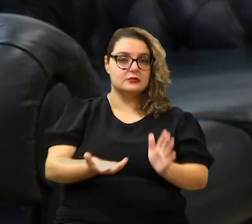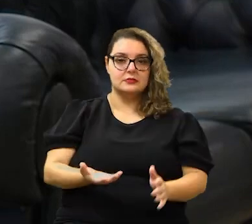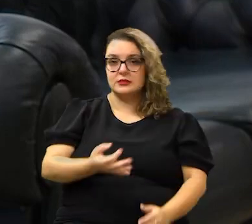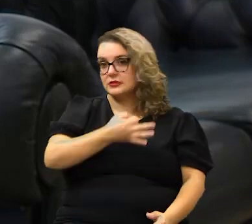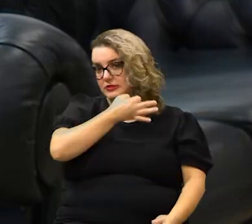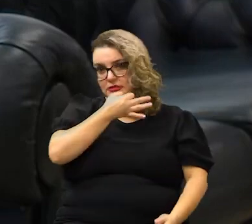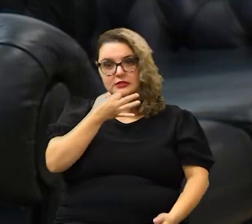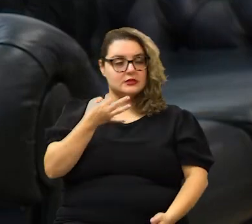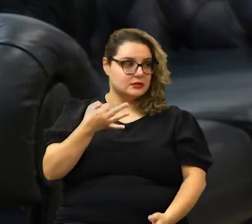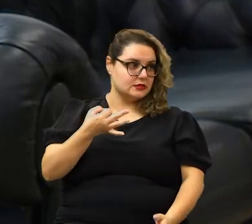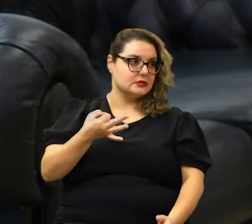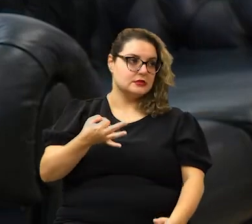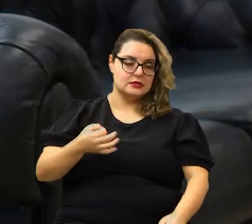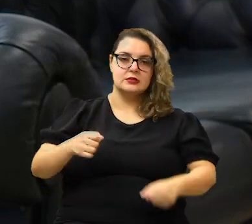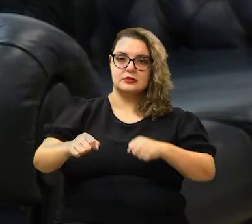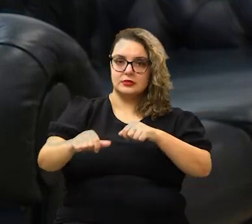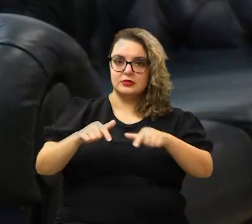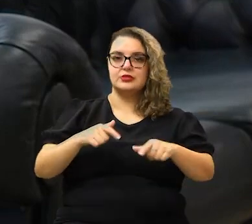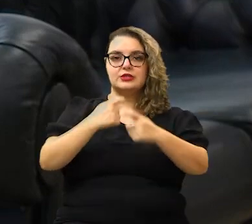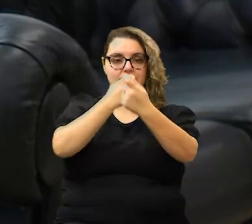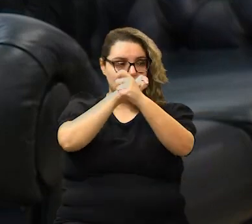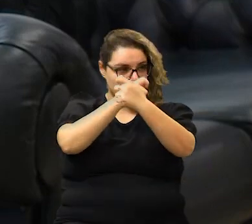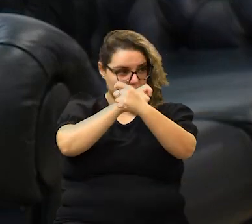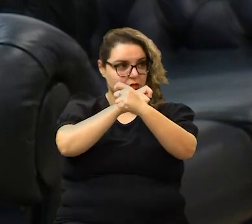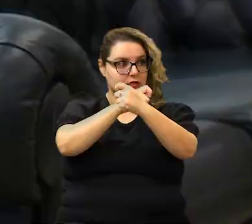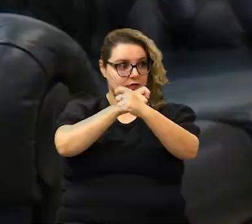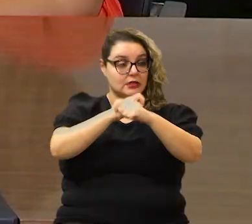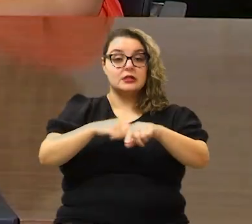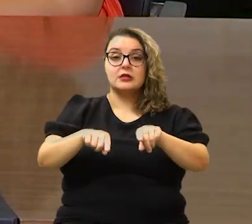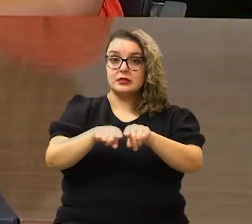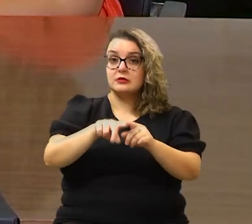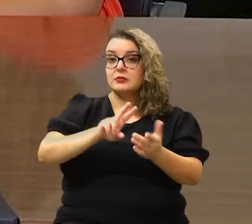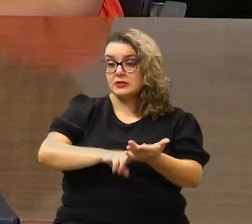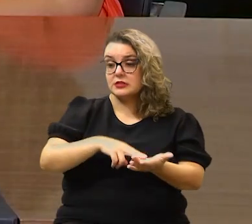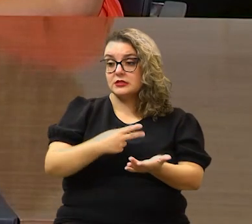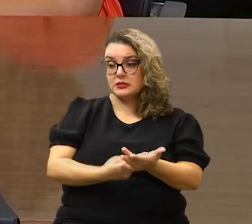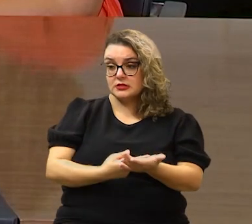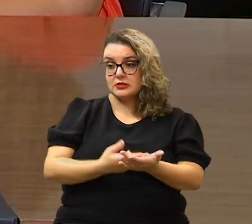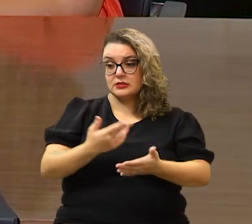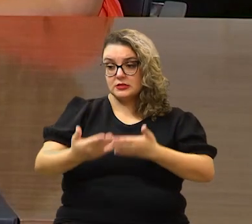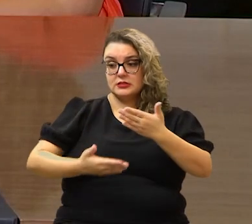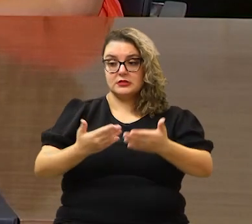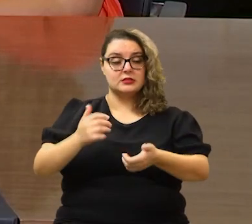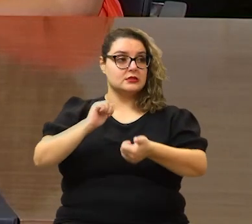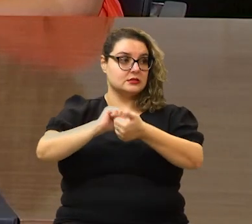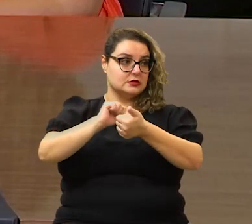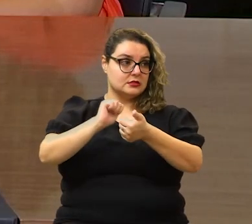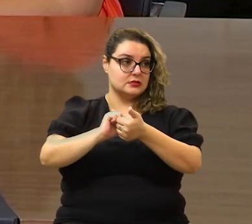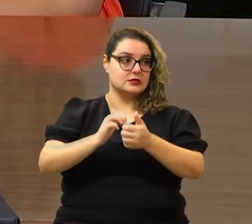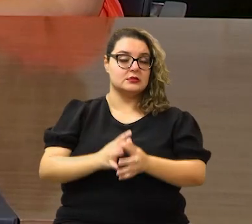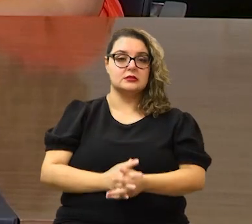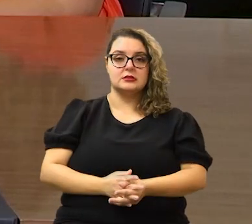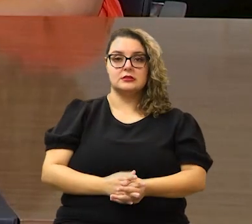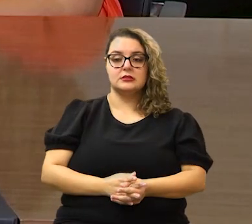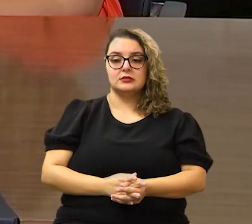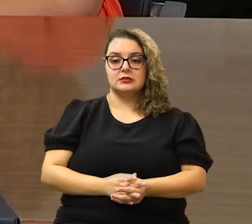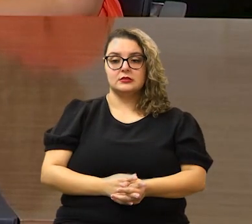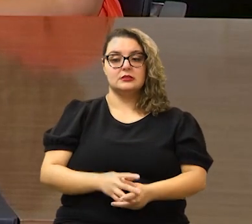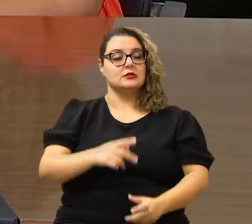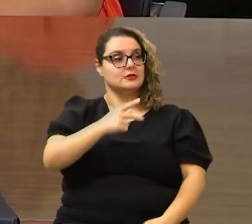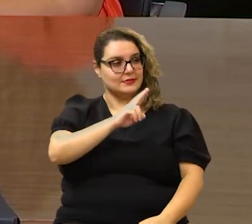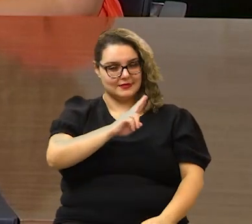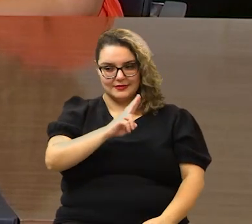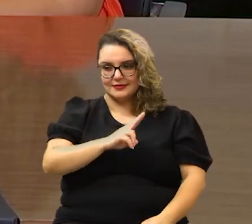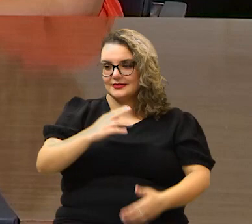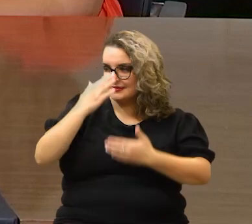né, essa excelência de formação da PUC e que se traduz em serviços de qualidade.